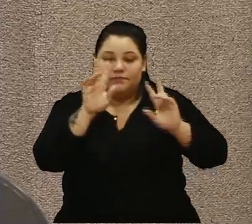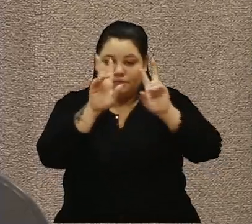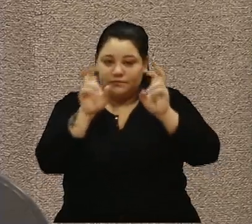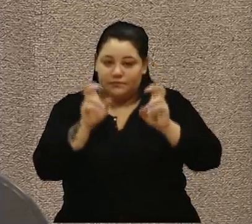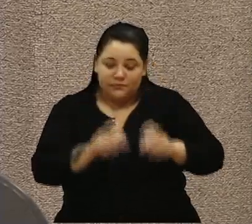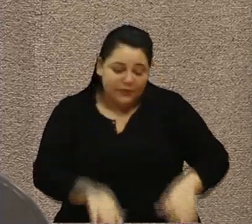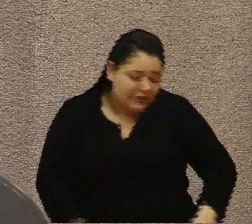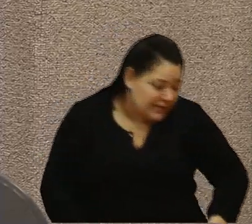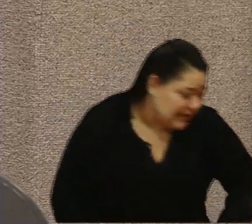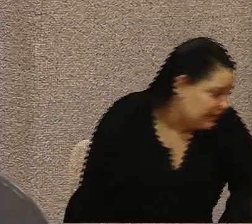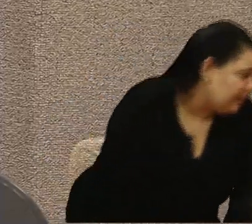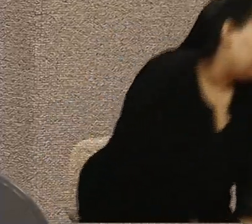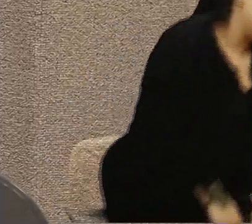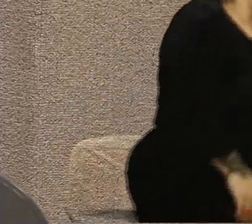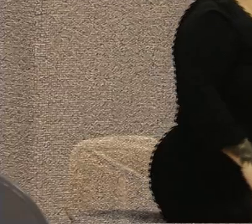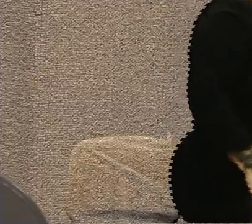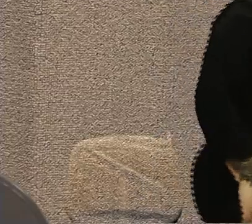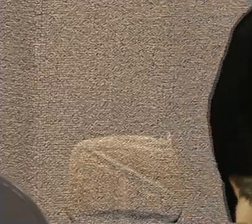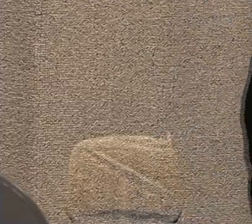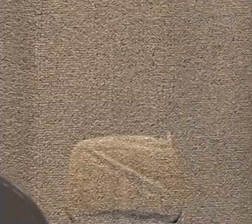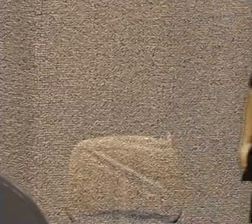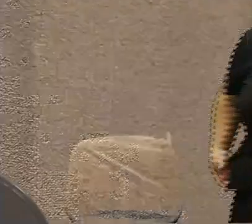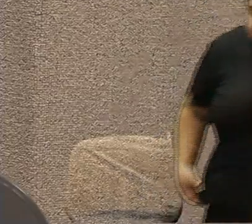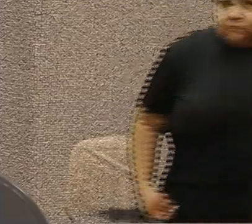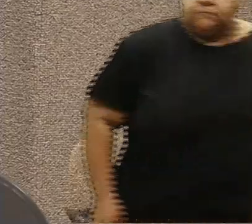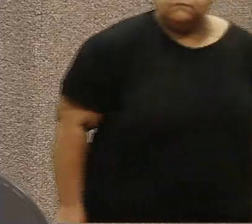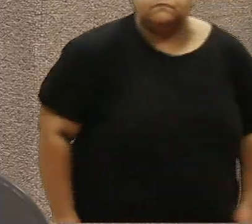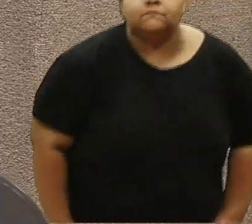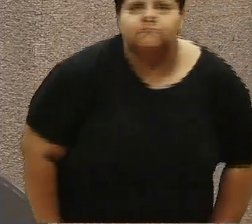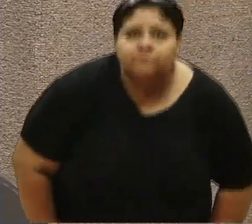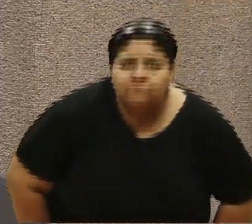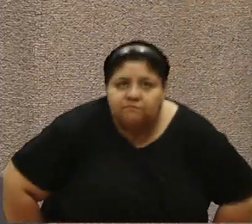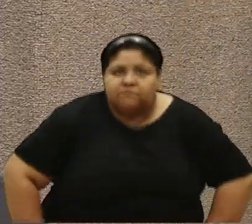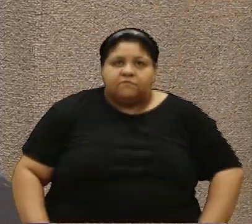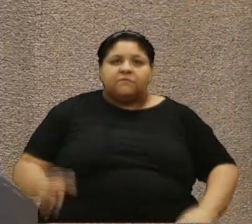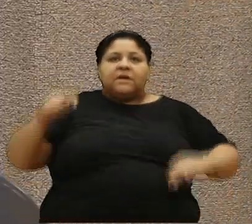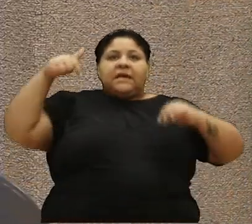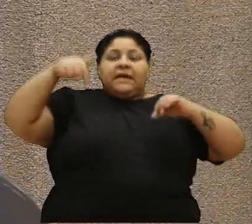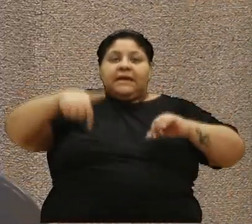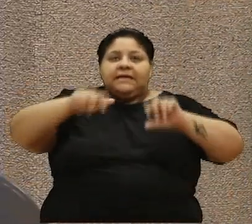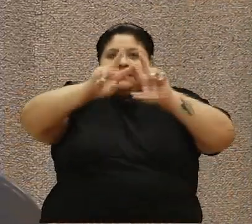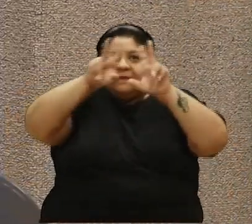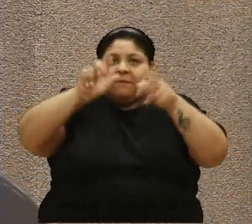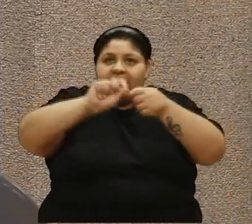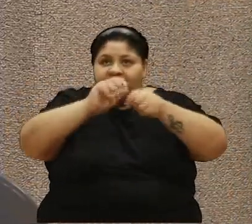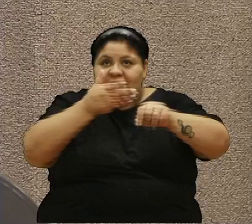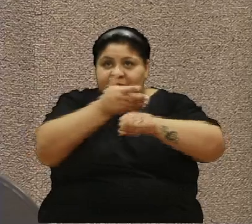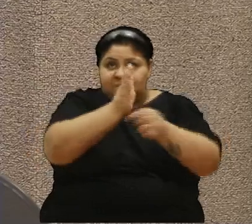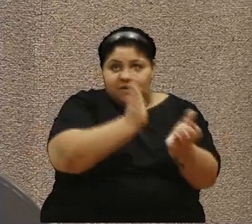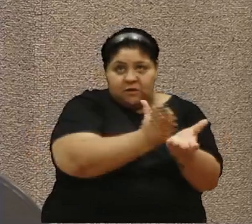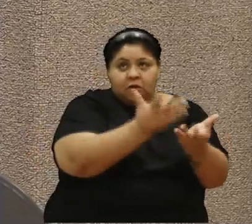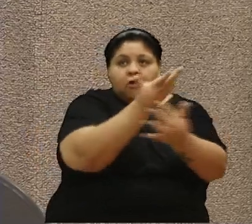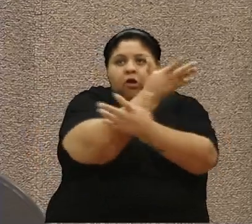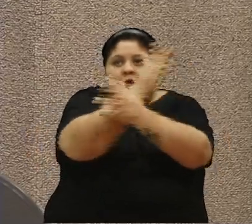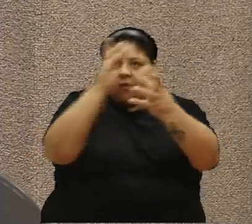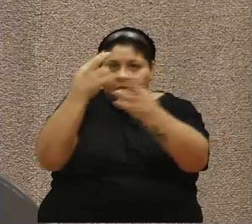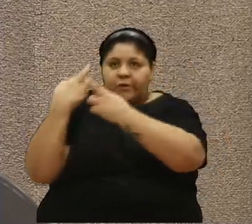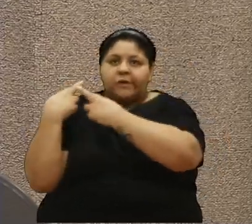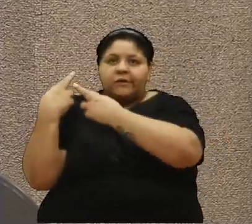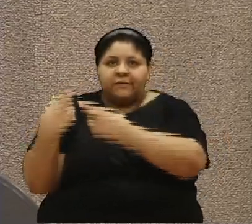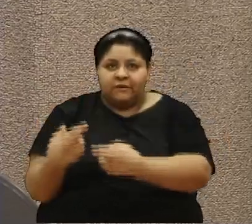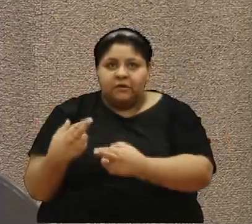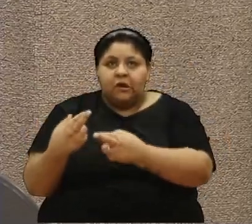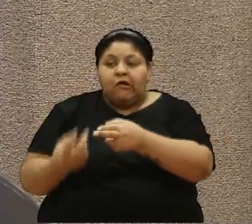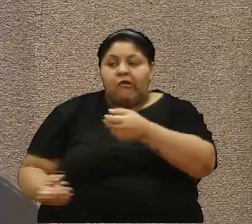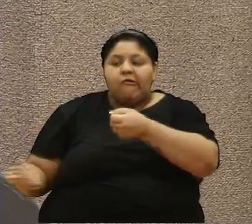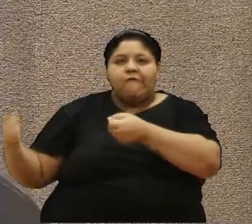vereador Cláudio, de fato nós temos na Comissão de Meio Ambiente, que Vossa Senhoria preside, responsabilidade muito grande de